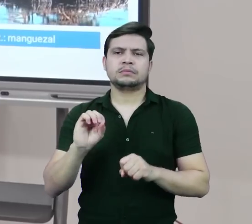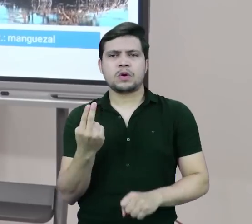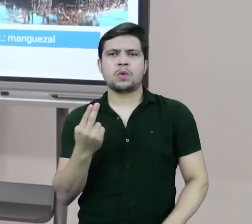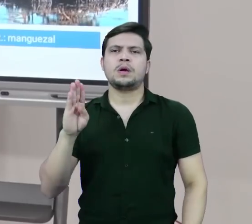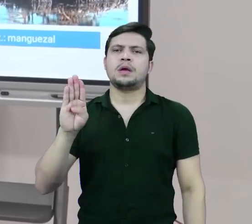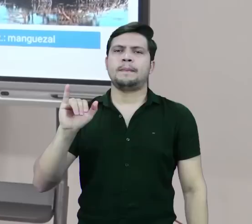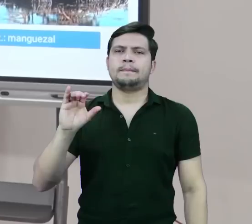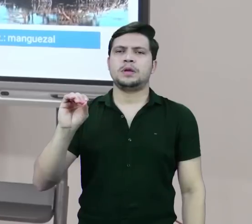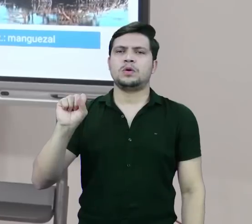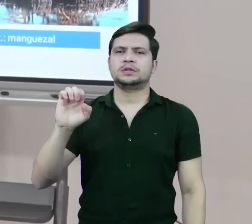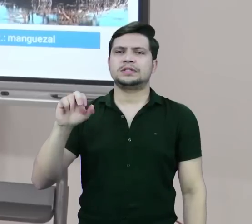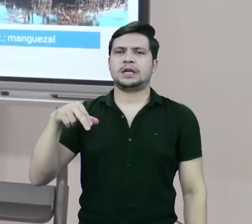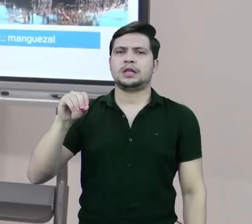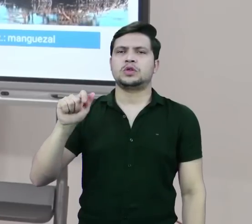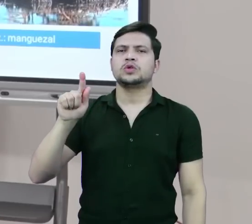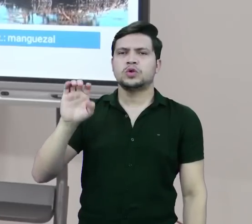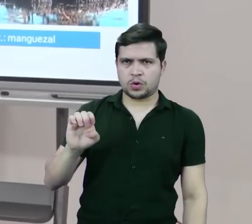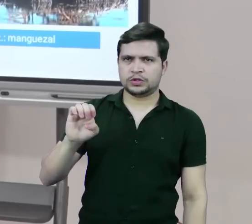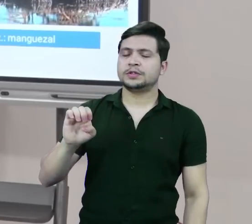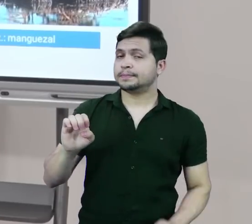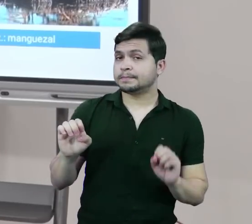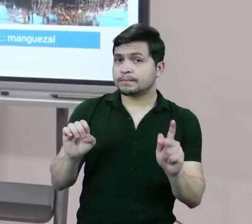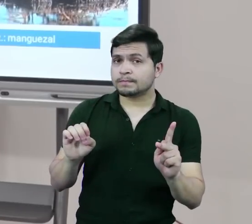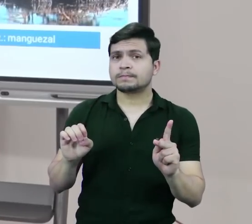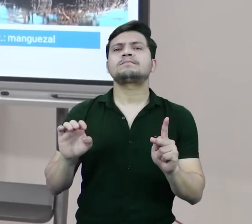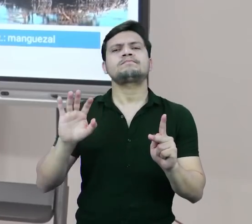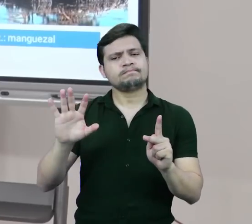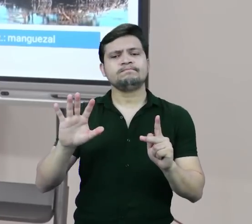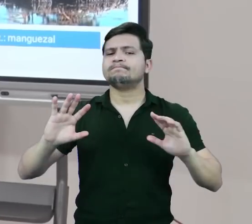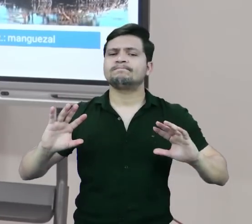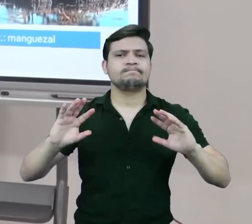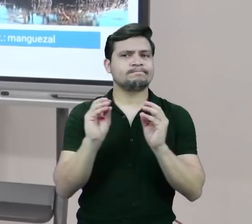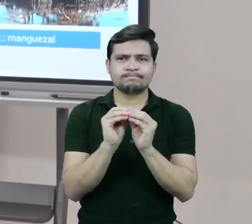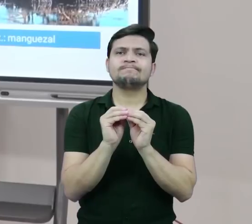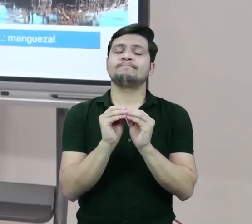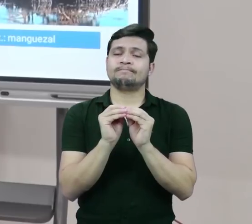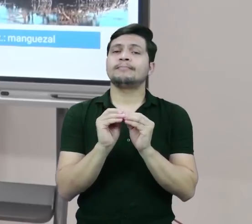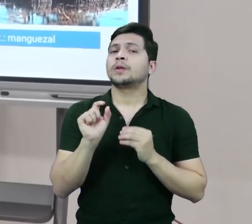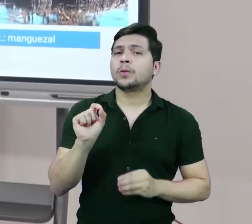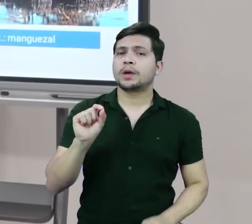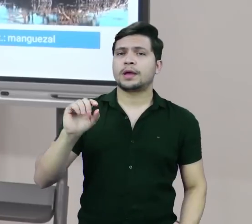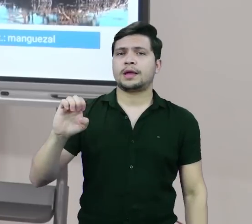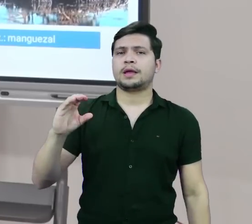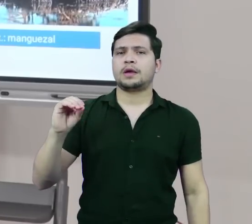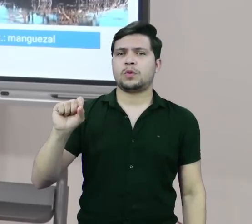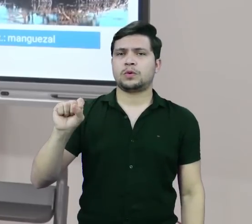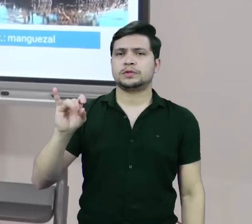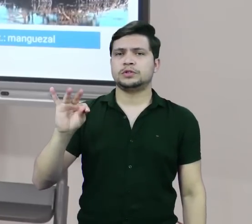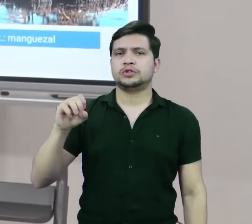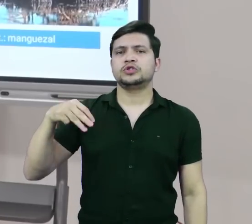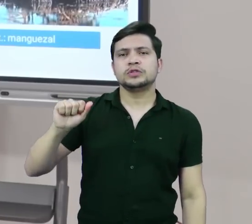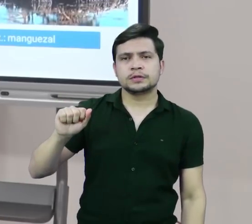biogeocenose, tá? São termos que a gente pode ver aí nas diversas provas, tá? Então, por definição, o que seria